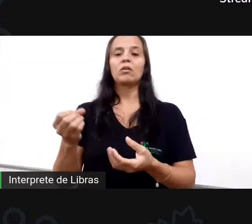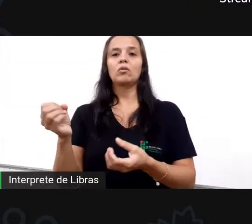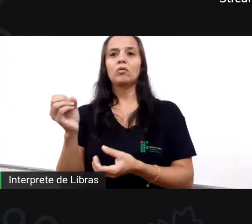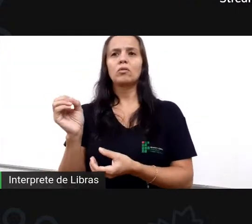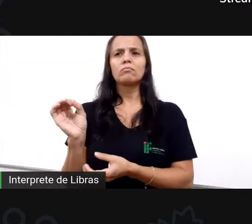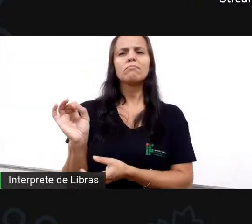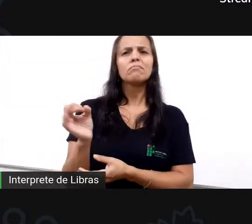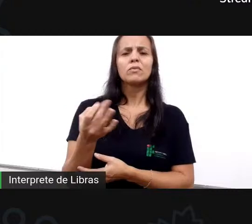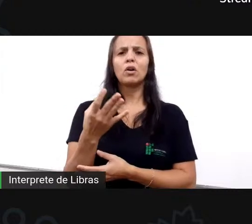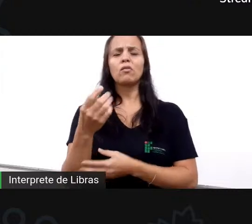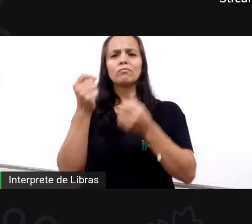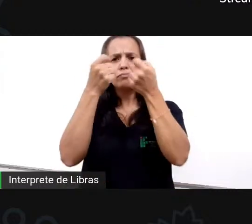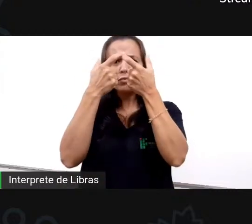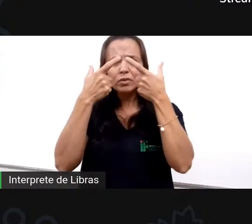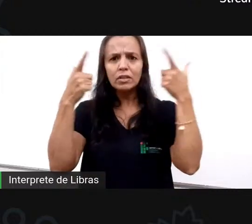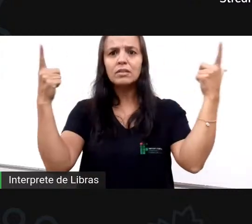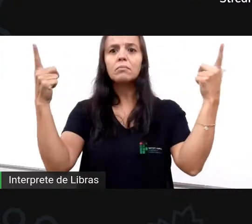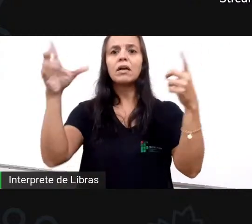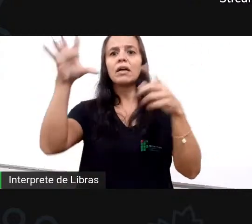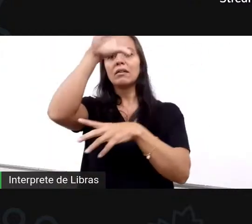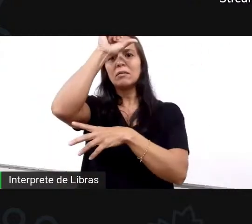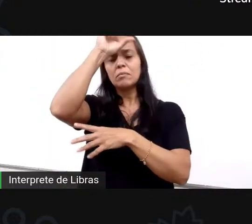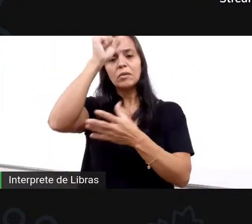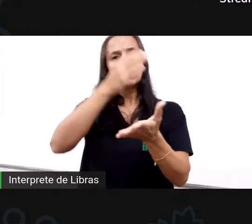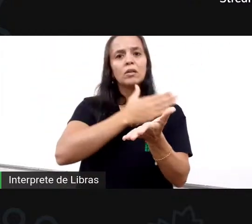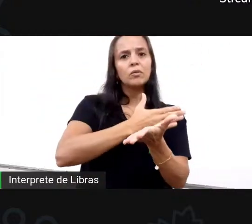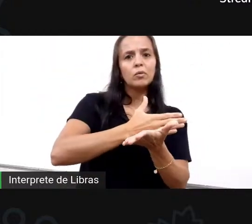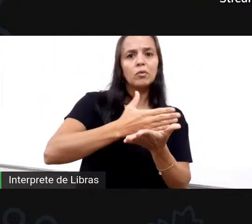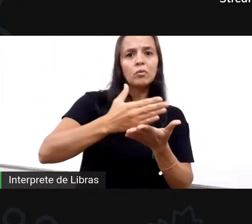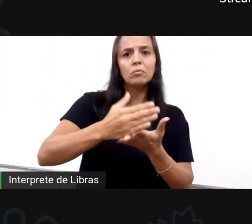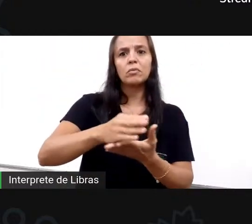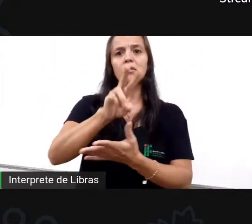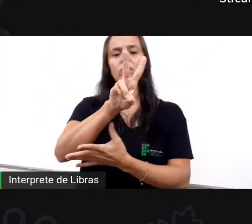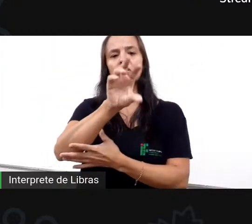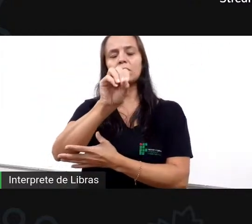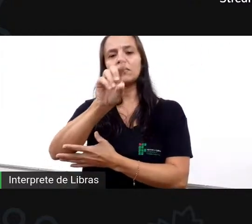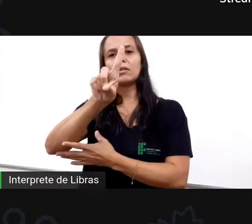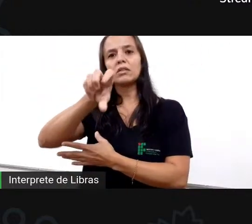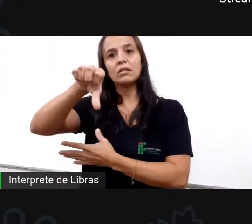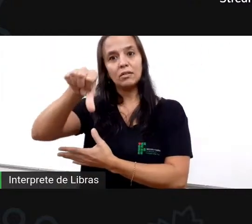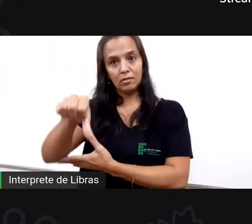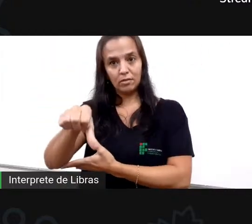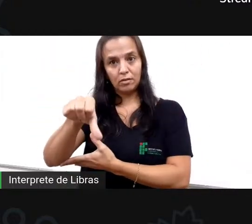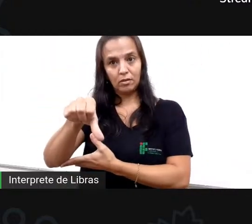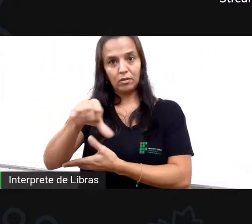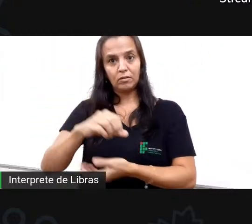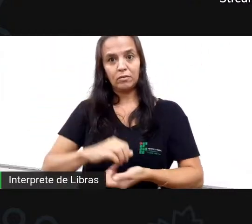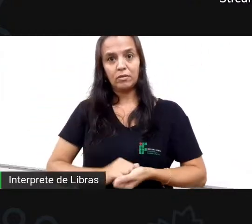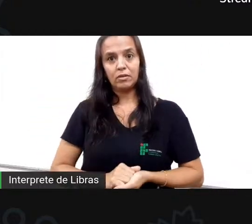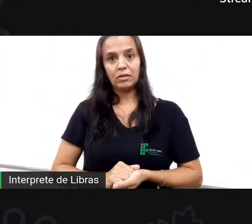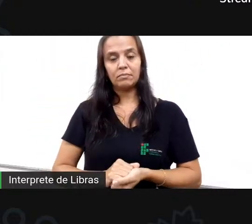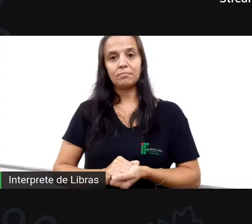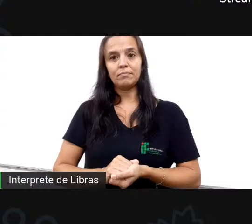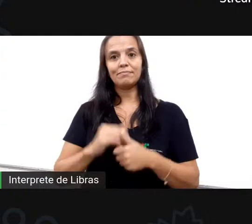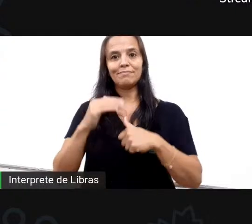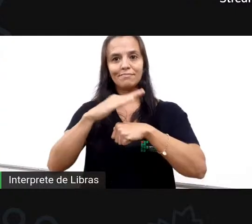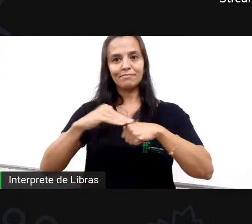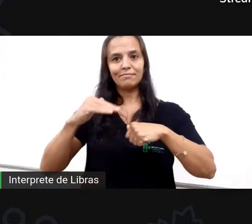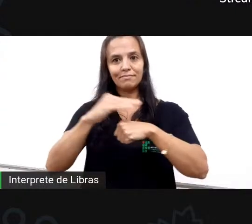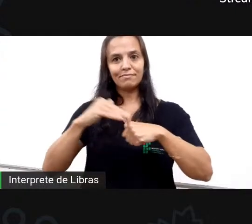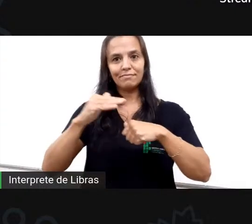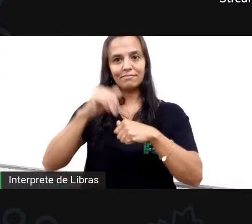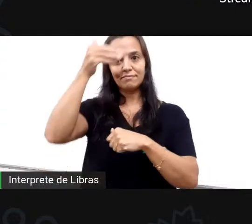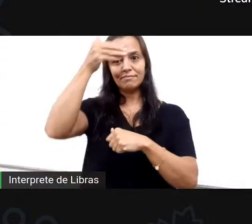e aprendizagens lá no início de 2019. Bem, meus queridos afiliados